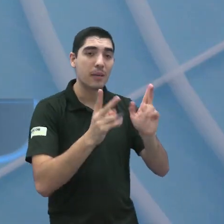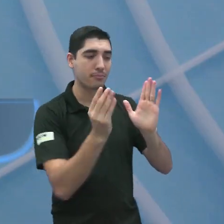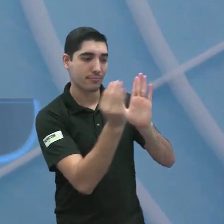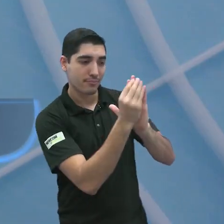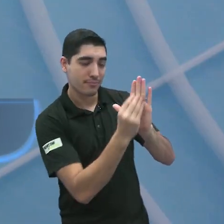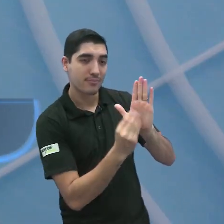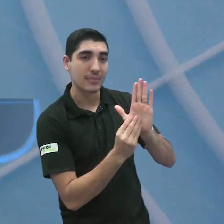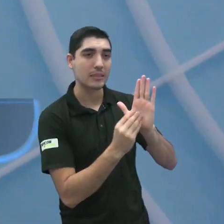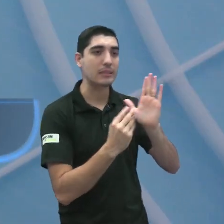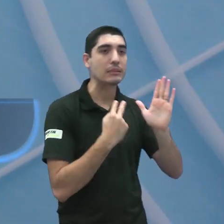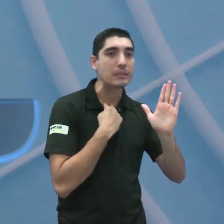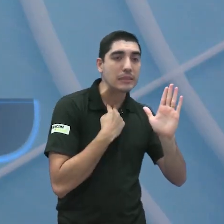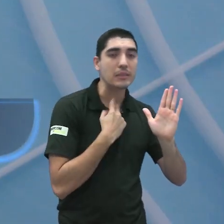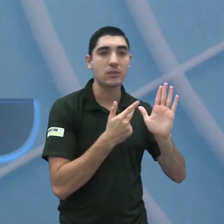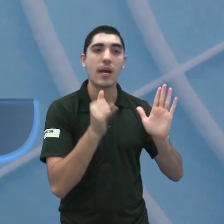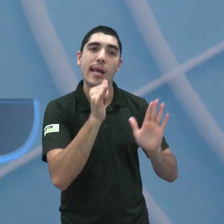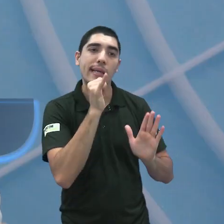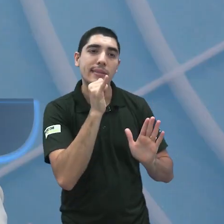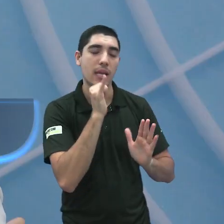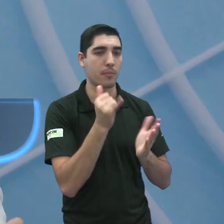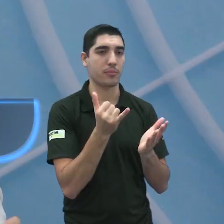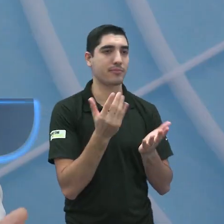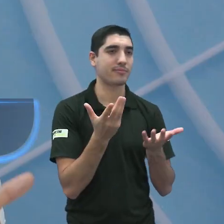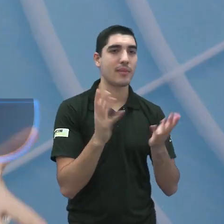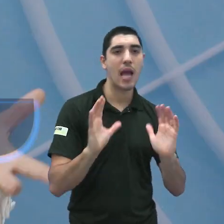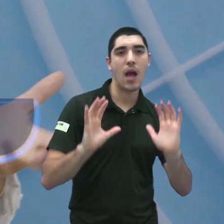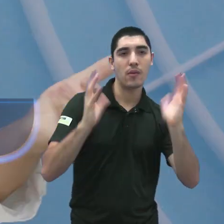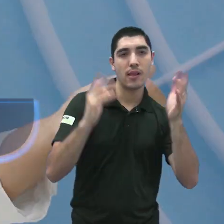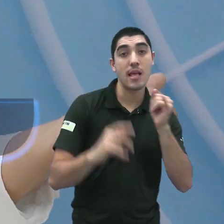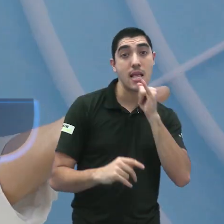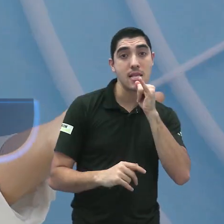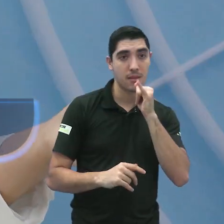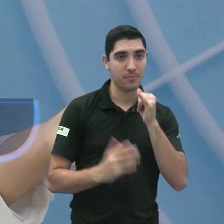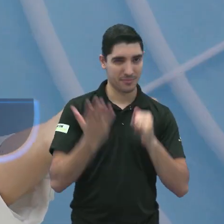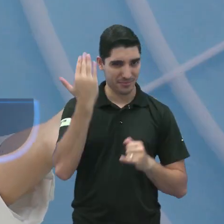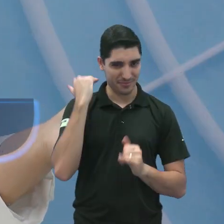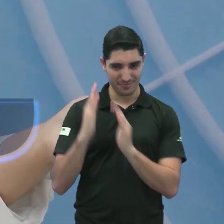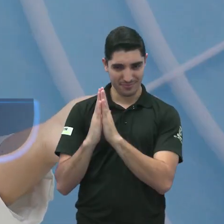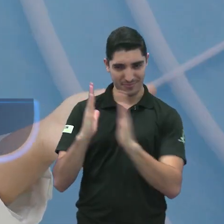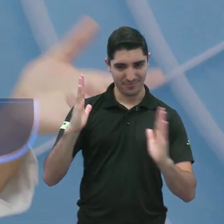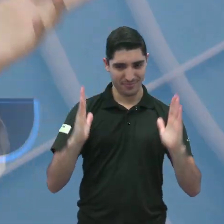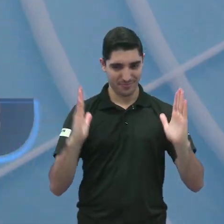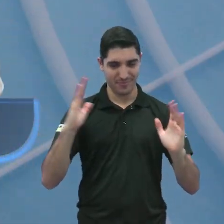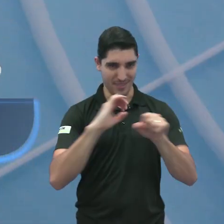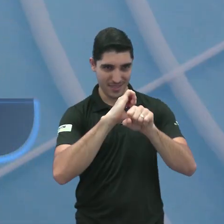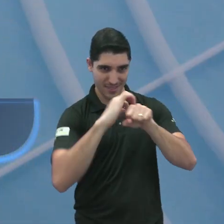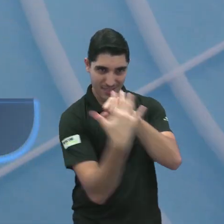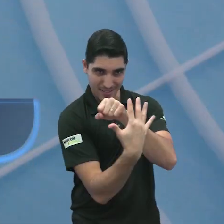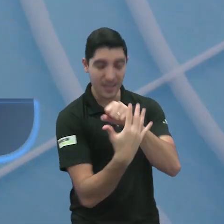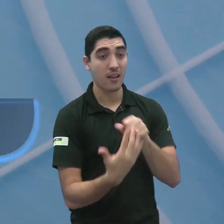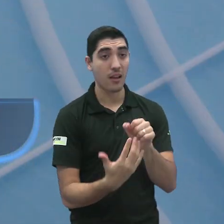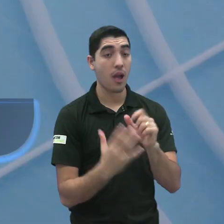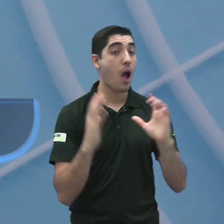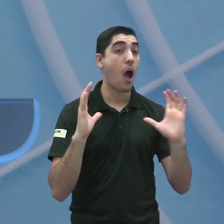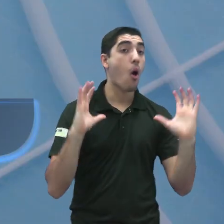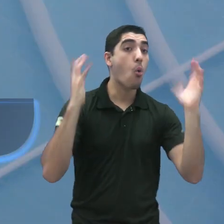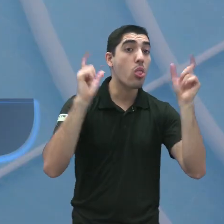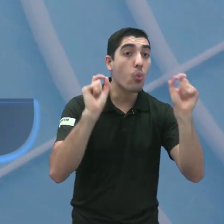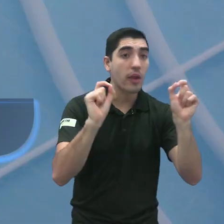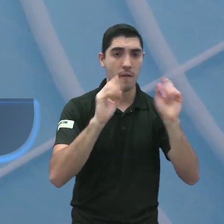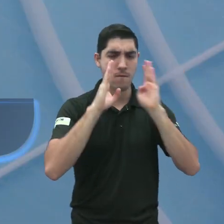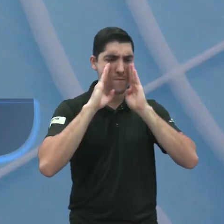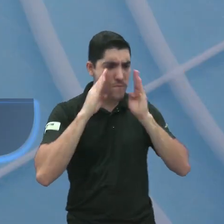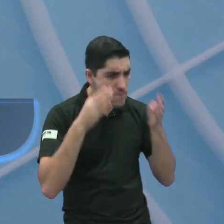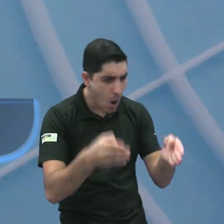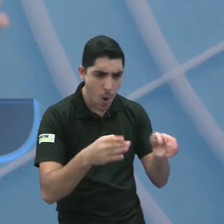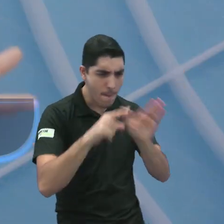né? Então, um exemplo típico aí que a gente pode dar foi durante a pandemia, que aí concentrou todo o recurso para